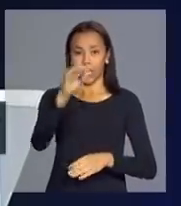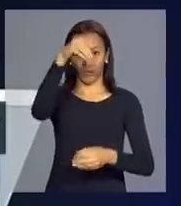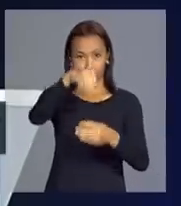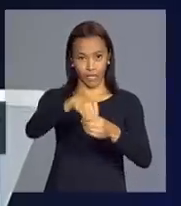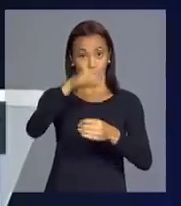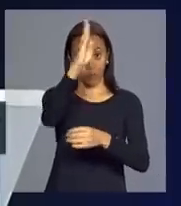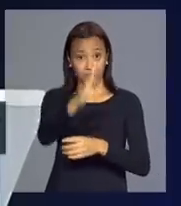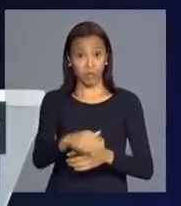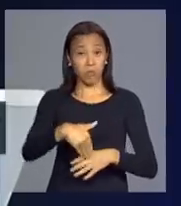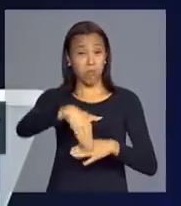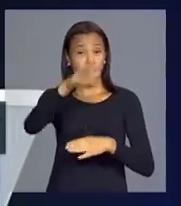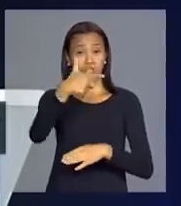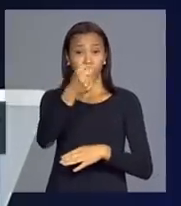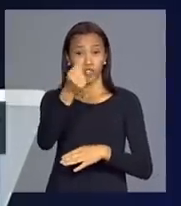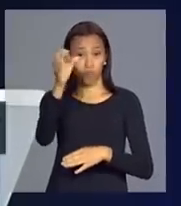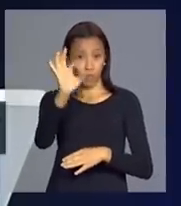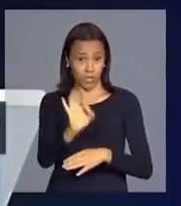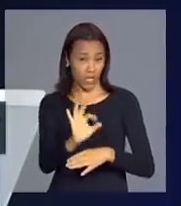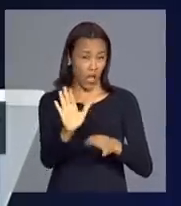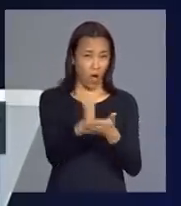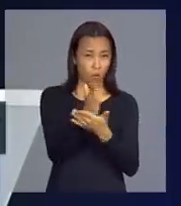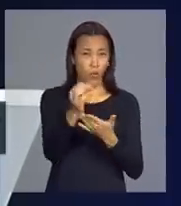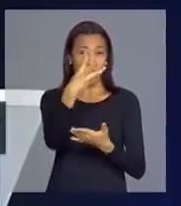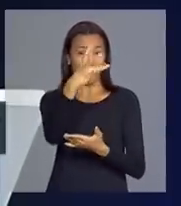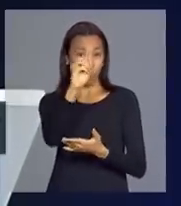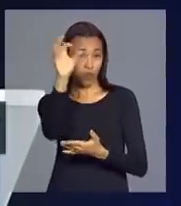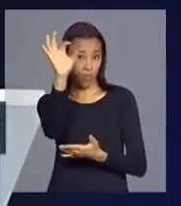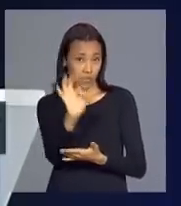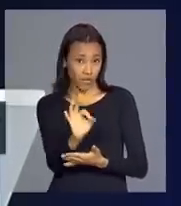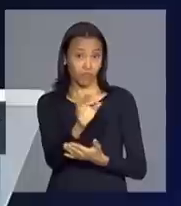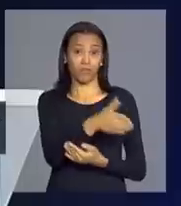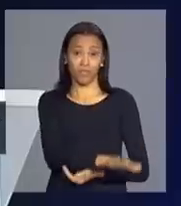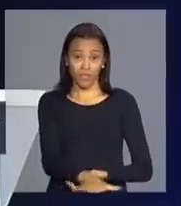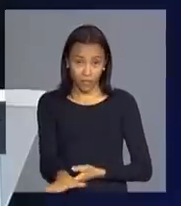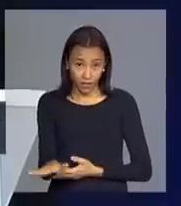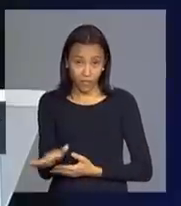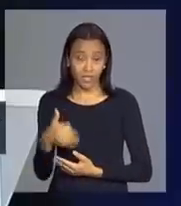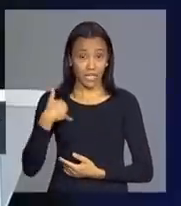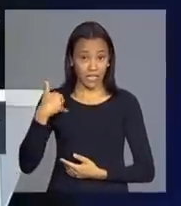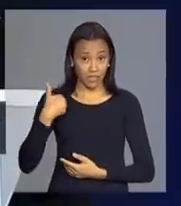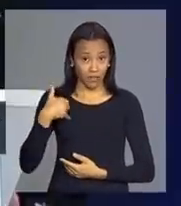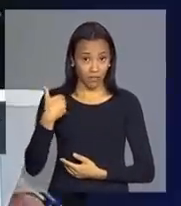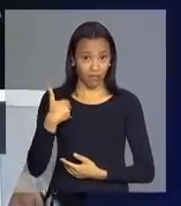de 20%, alguns 30% das crianças em idade